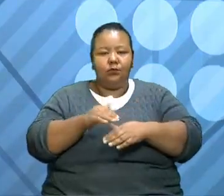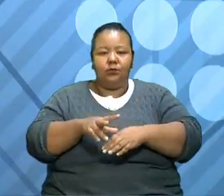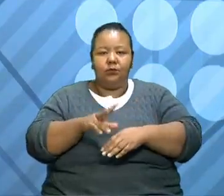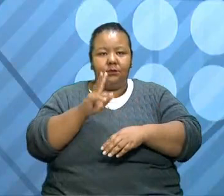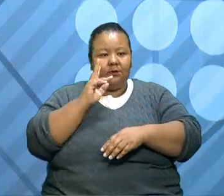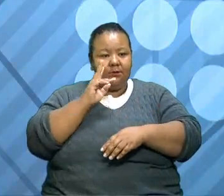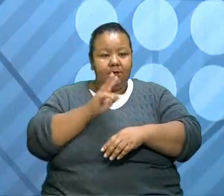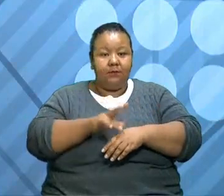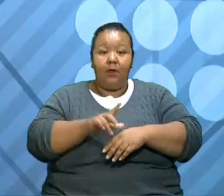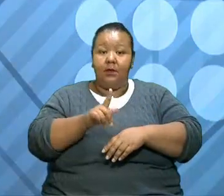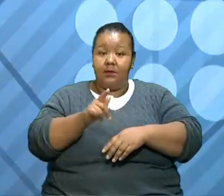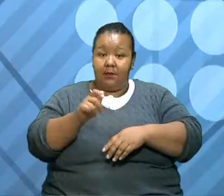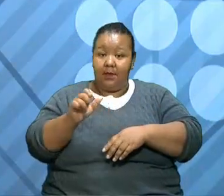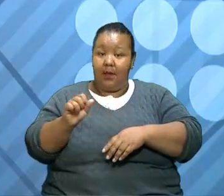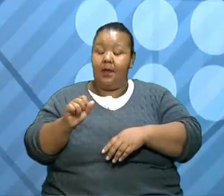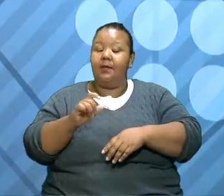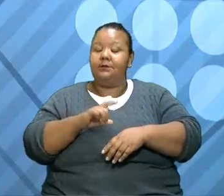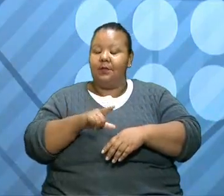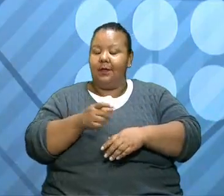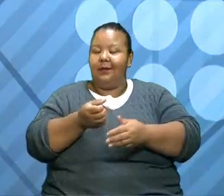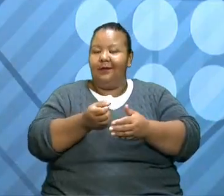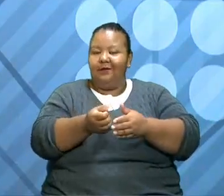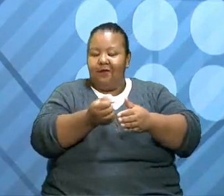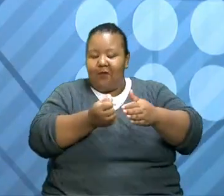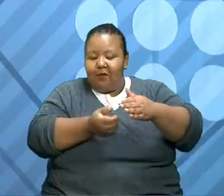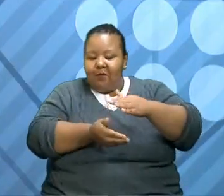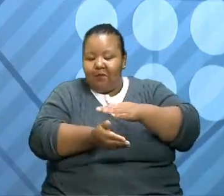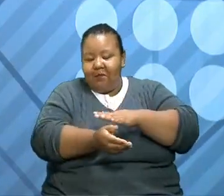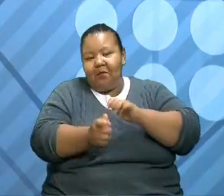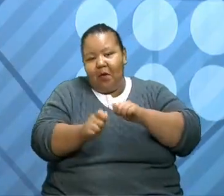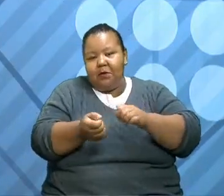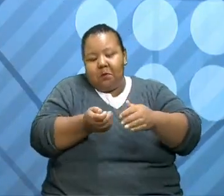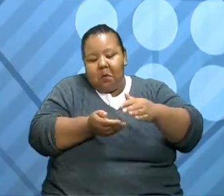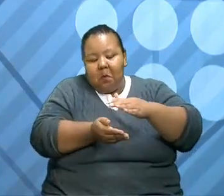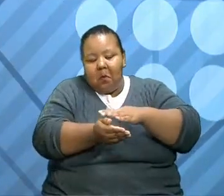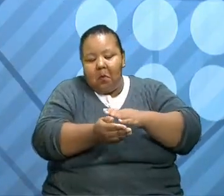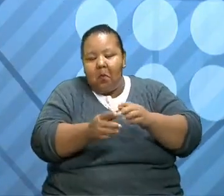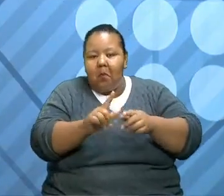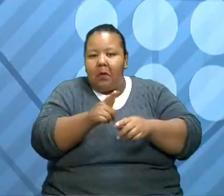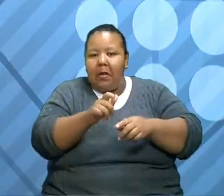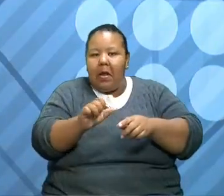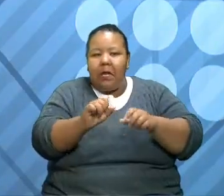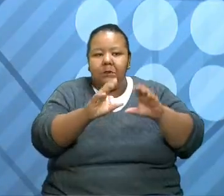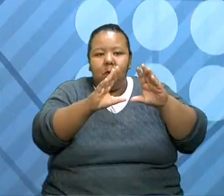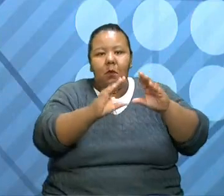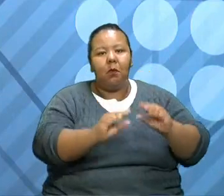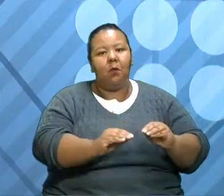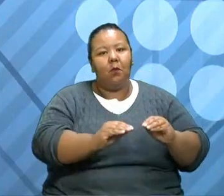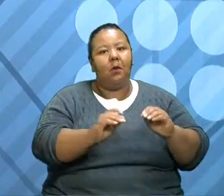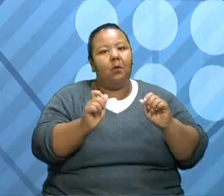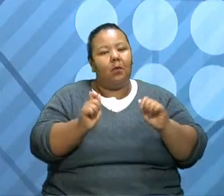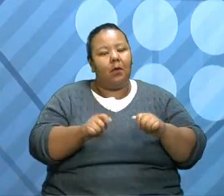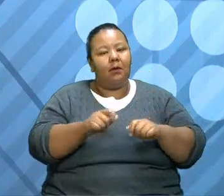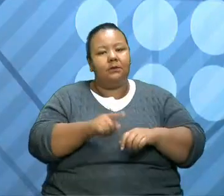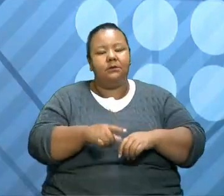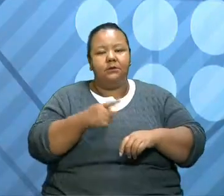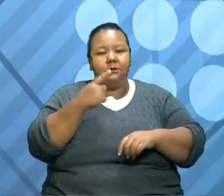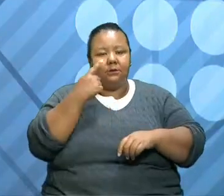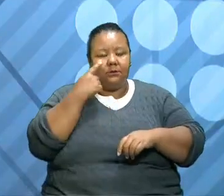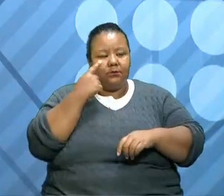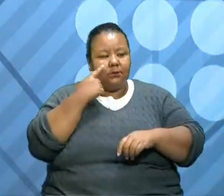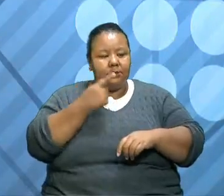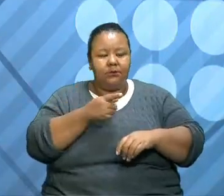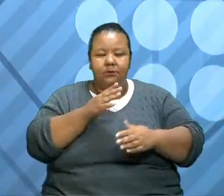tem gás no forno, que já às vezes pode acontecer de estar assando ali e não ter gás suficiente para conseguir. Então, você